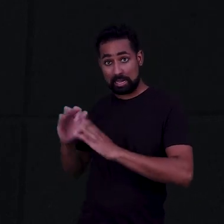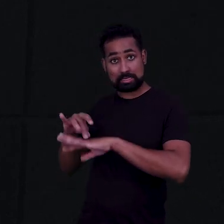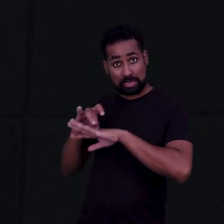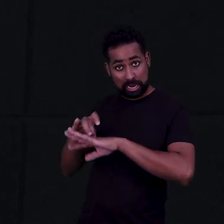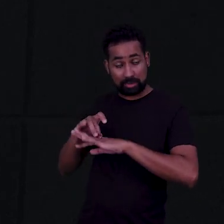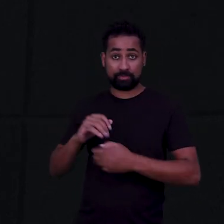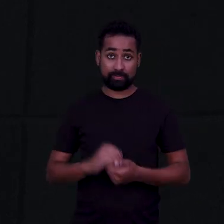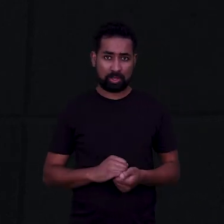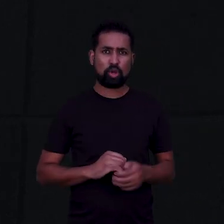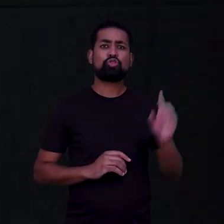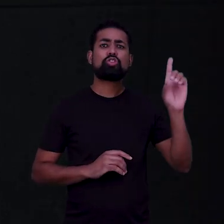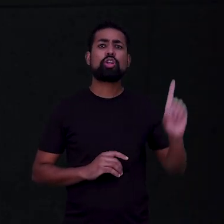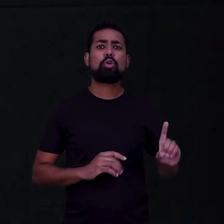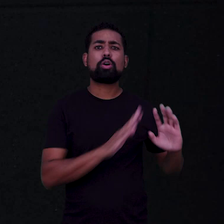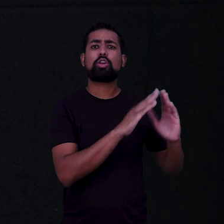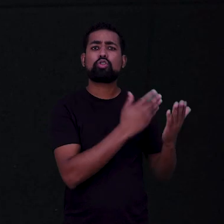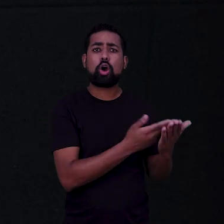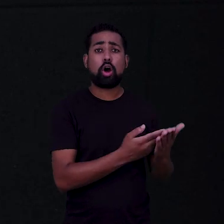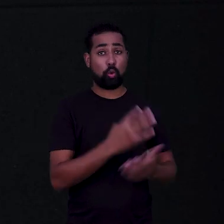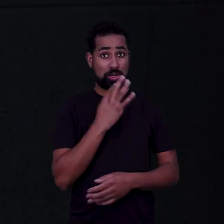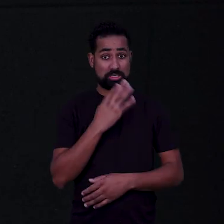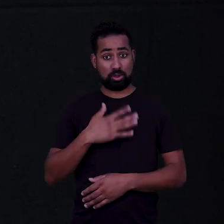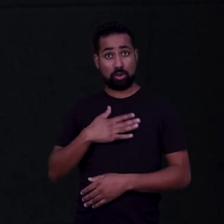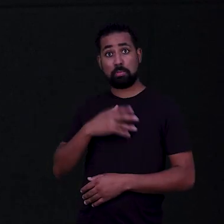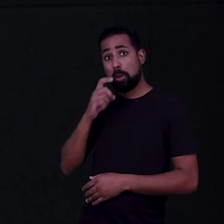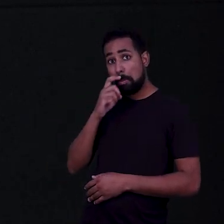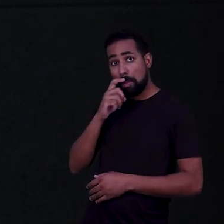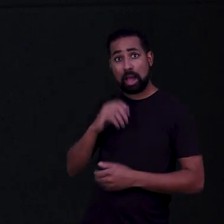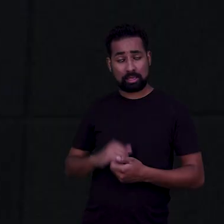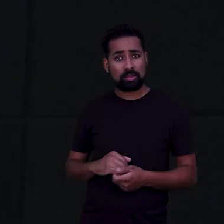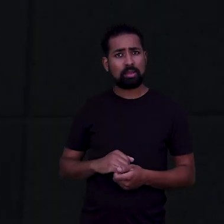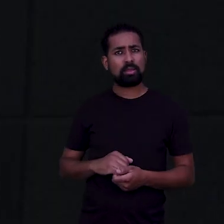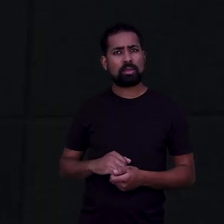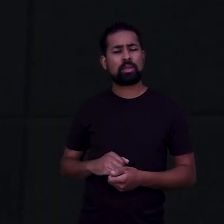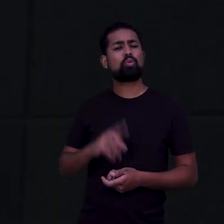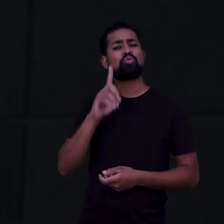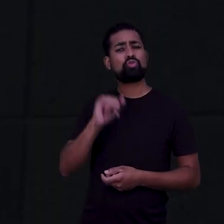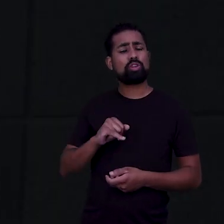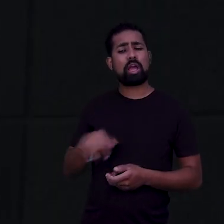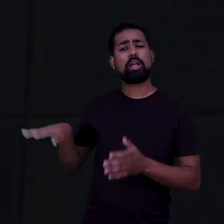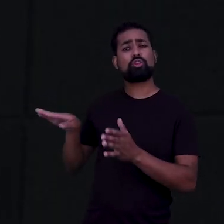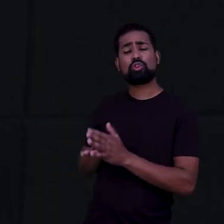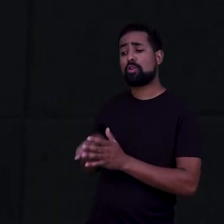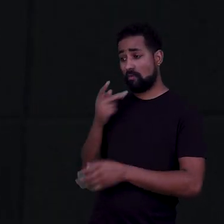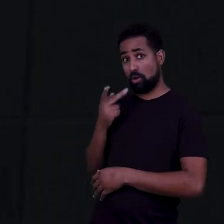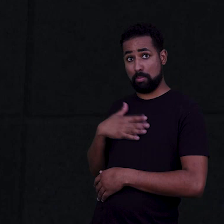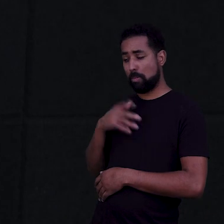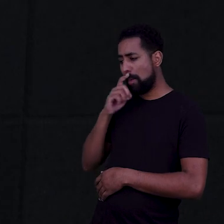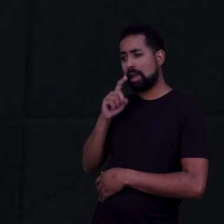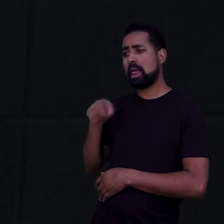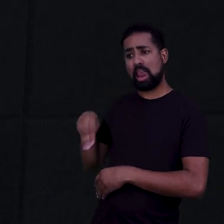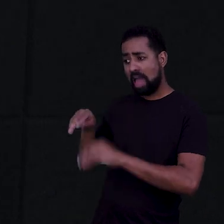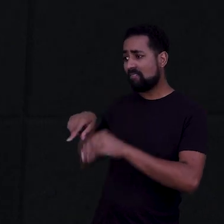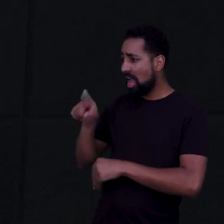o diretor da escola conhecia meu pai, ia comprar carne lá. E um dia ele chegou falando: Miguel, põe ela